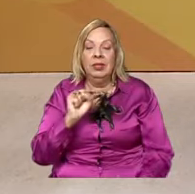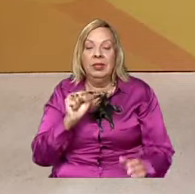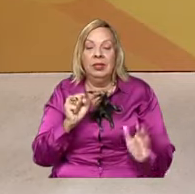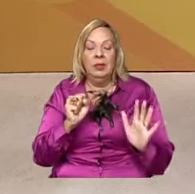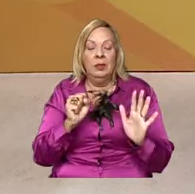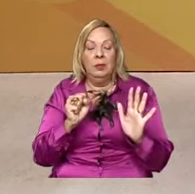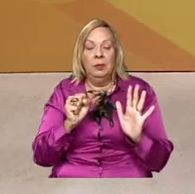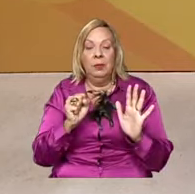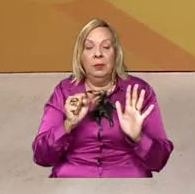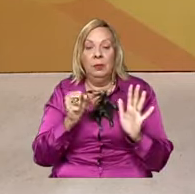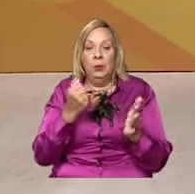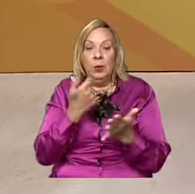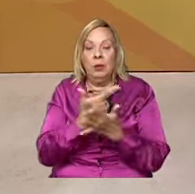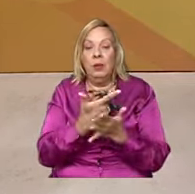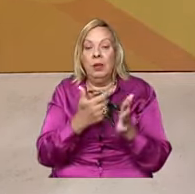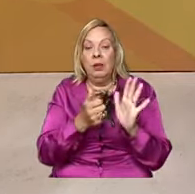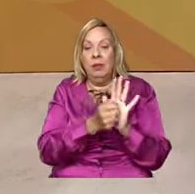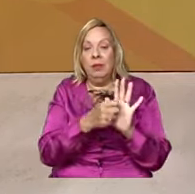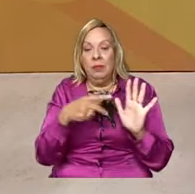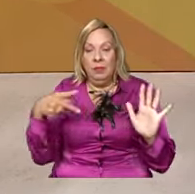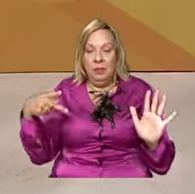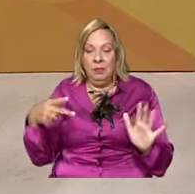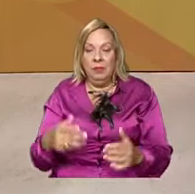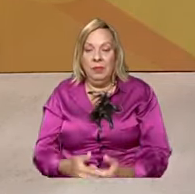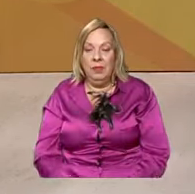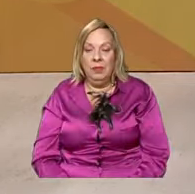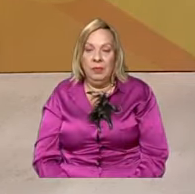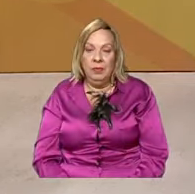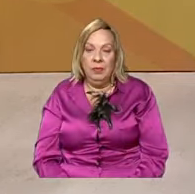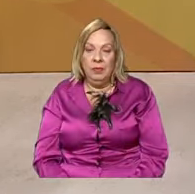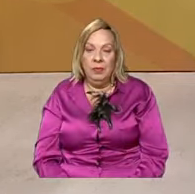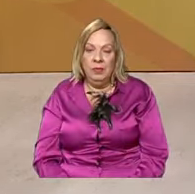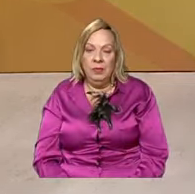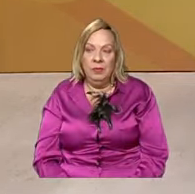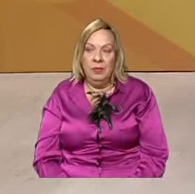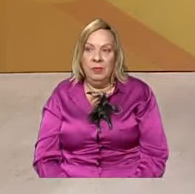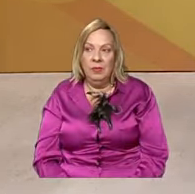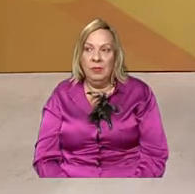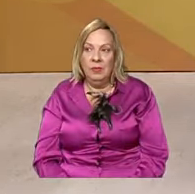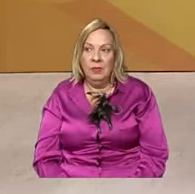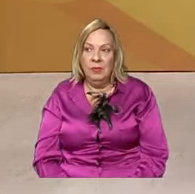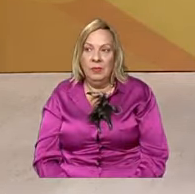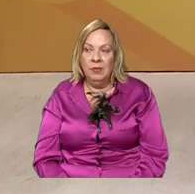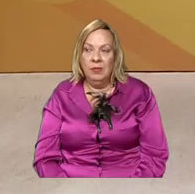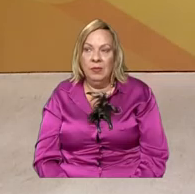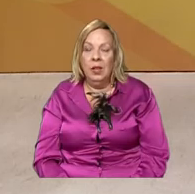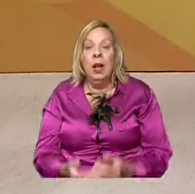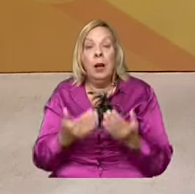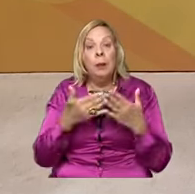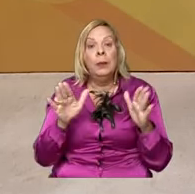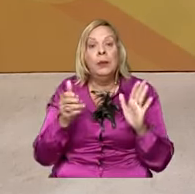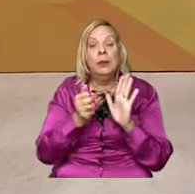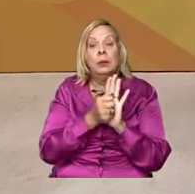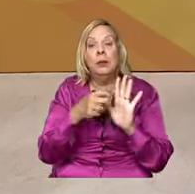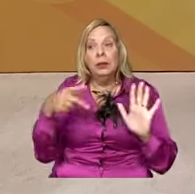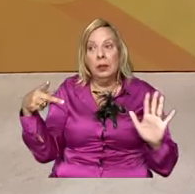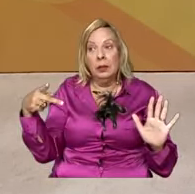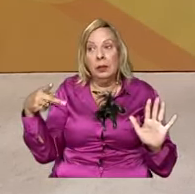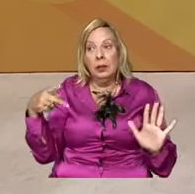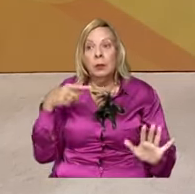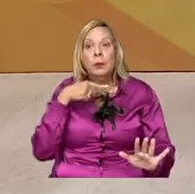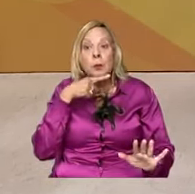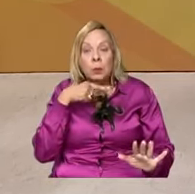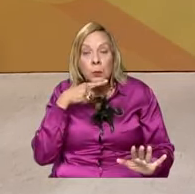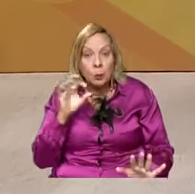aponta aí. Onde é, mamãe? Vai aí lá. Aí muita gente pode dizer assim, poxa, eu apontei o QR Code, abriu no aplicativo, mas ainda não